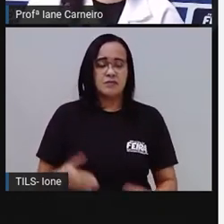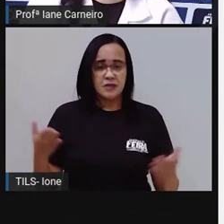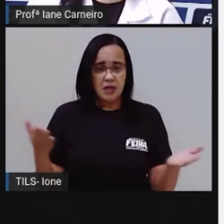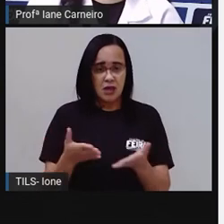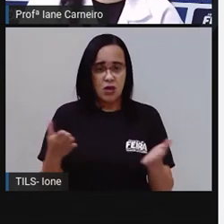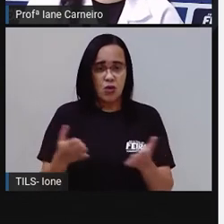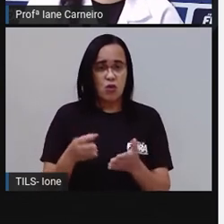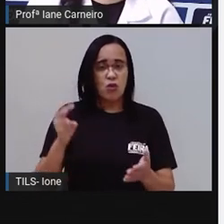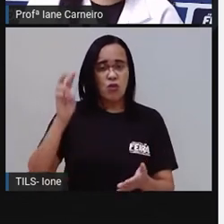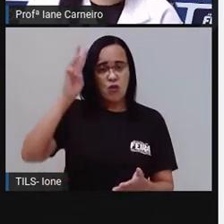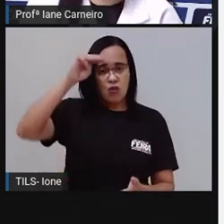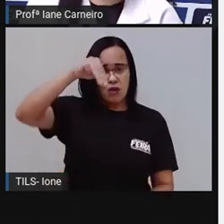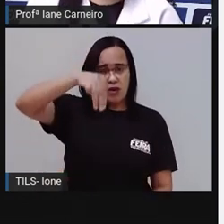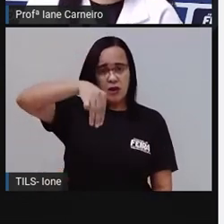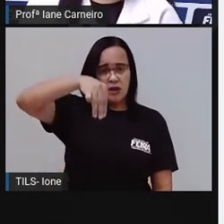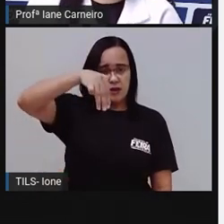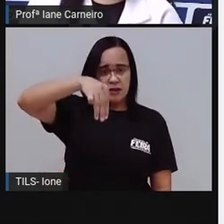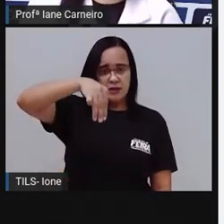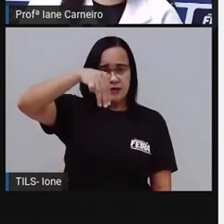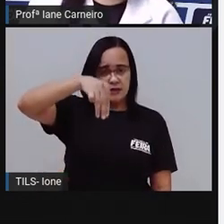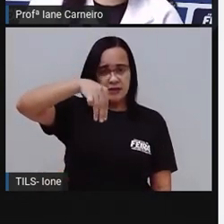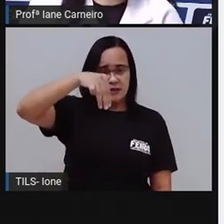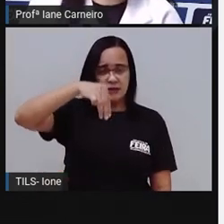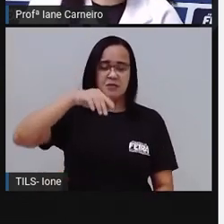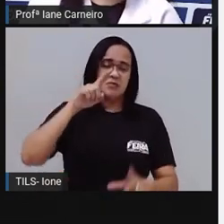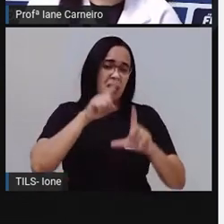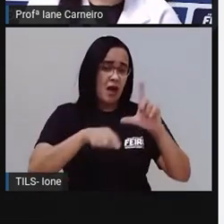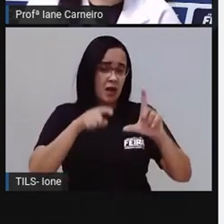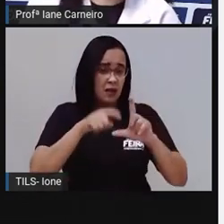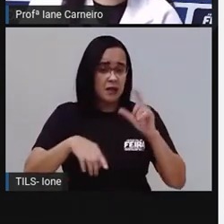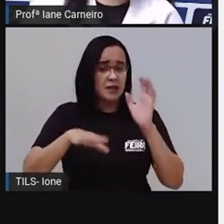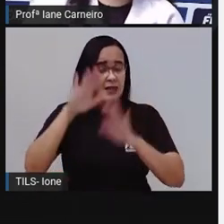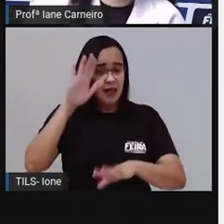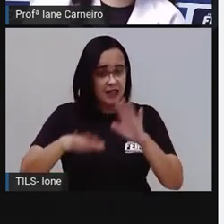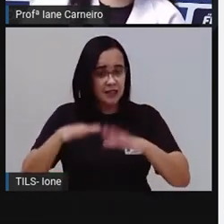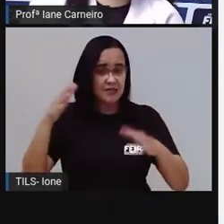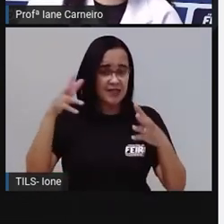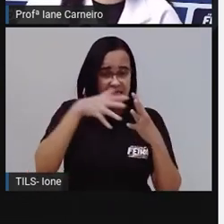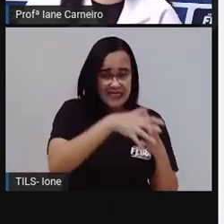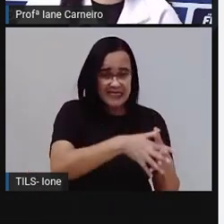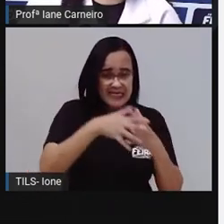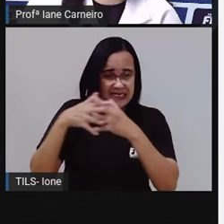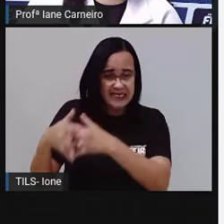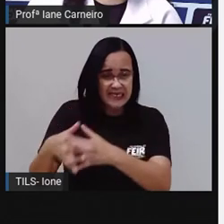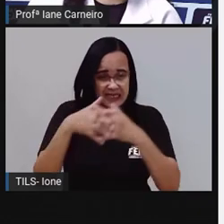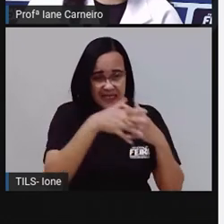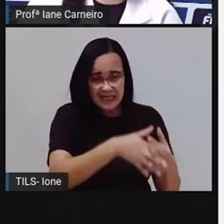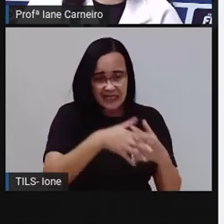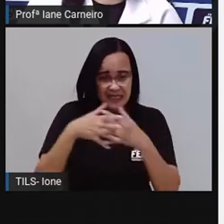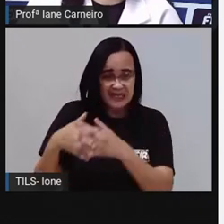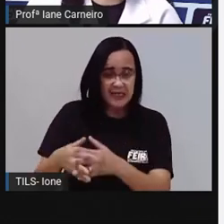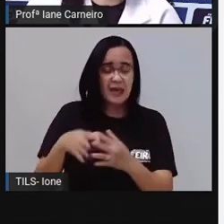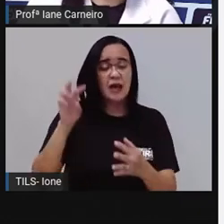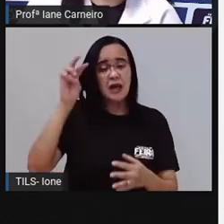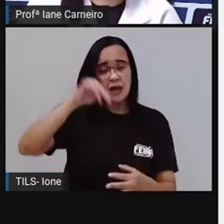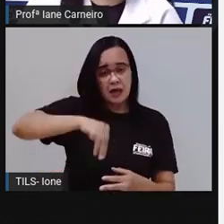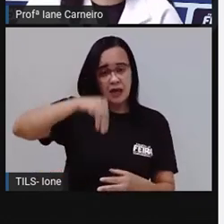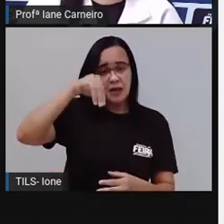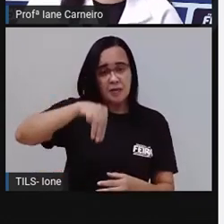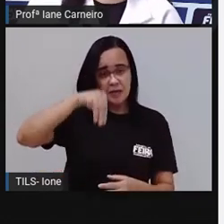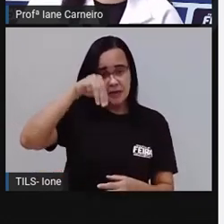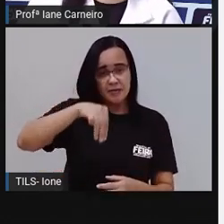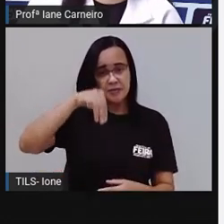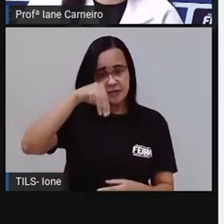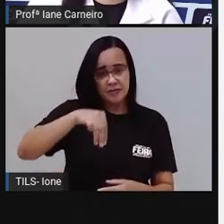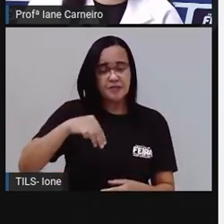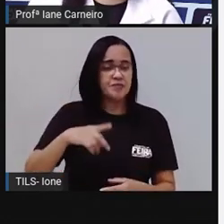Essa letra aqui também é outra letra que a gente confunde, né? O nome dela com o som que ela produz. Então aqui é a letra M,